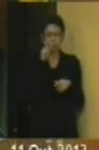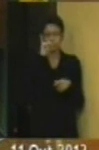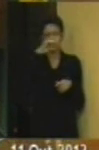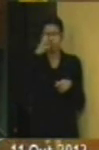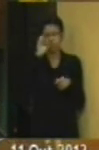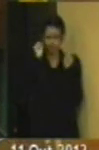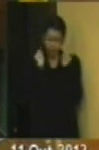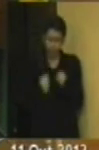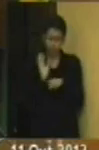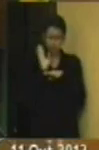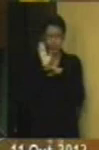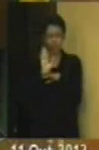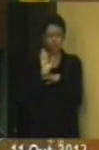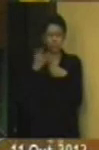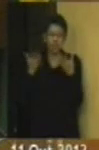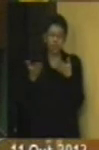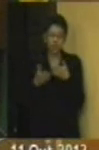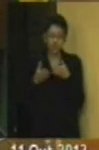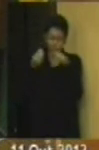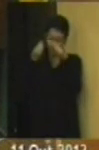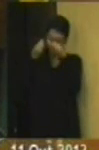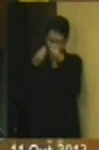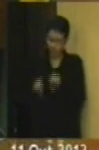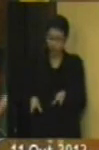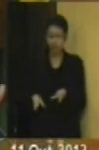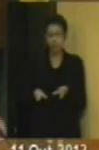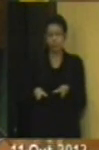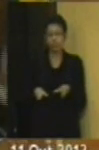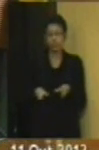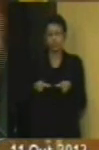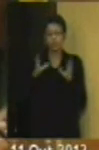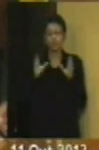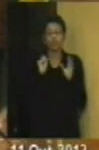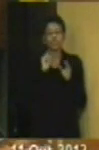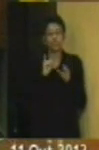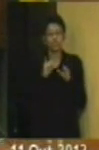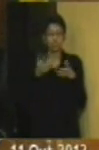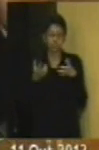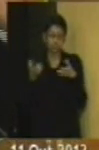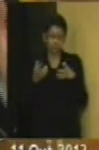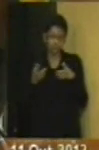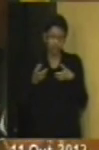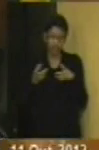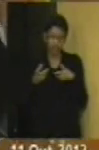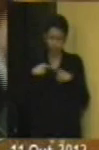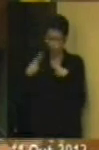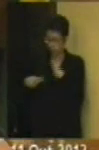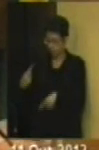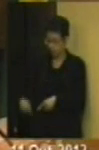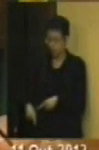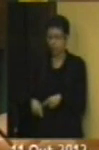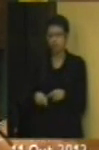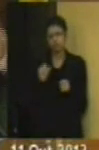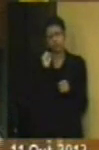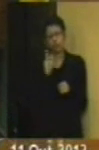ajudar a prefeita eleita está aqui atrapalhando esse processo da prefeitura mas se vocês quiserem o enfrentamento que sair do debate nós